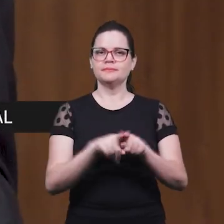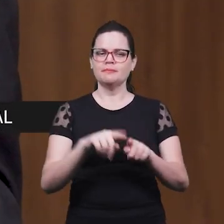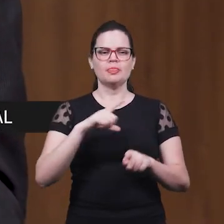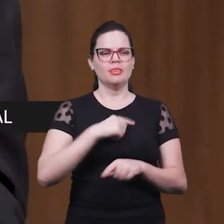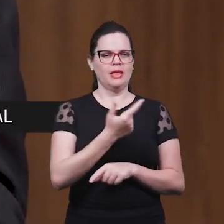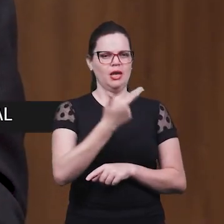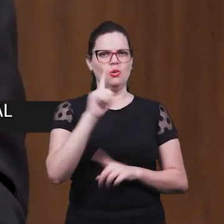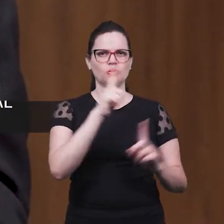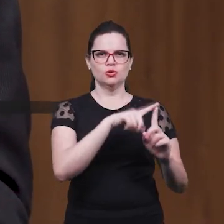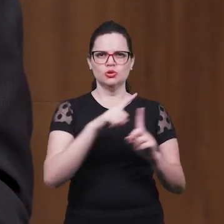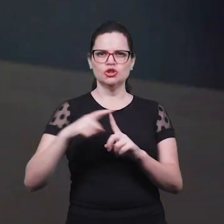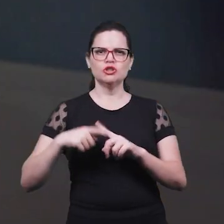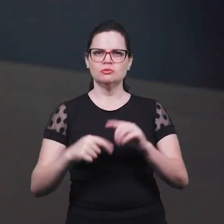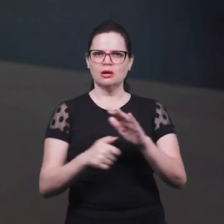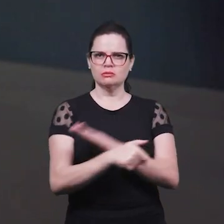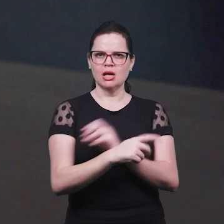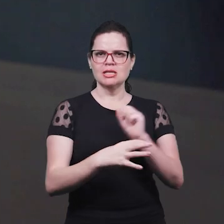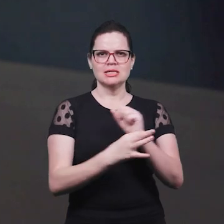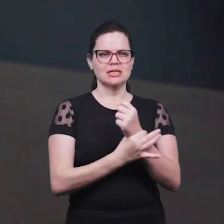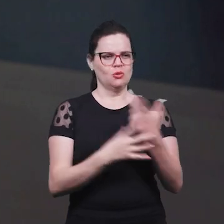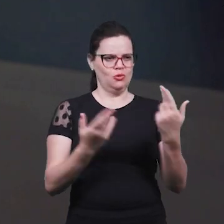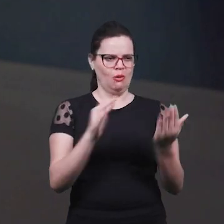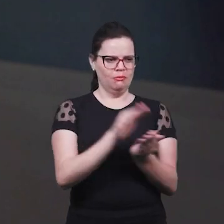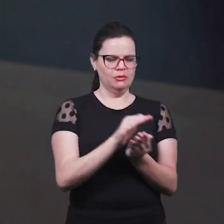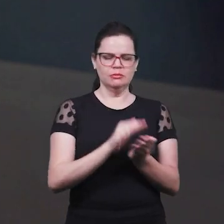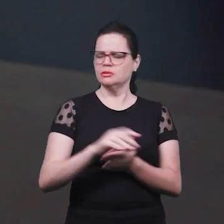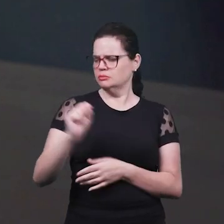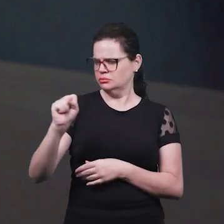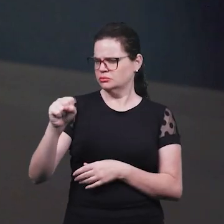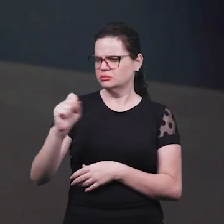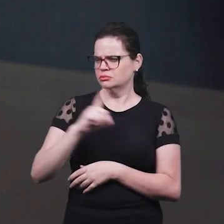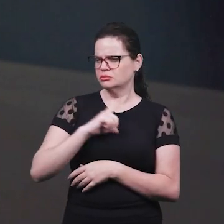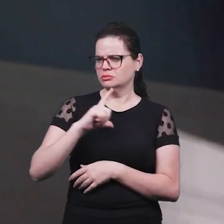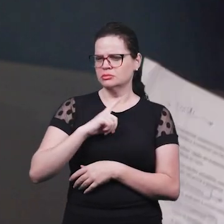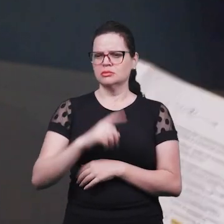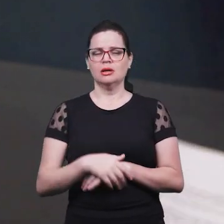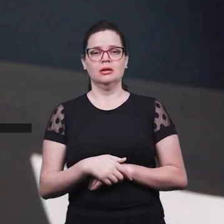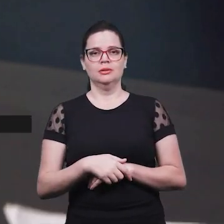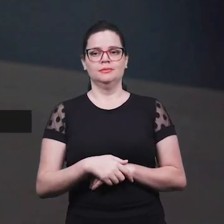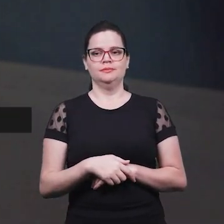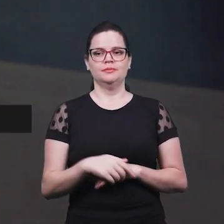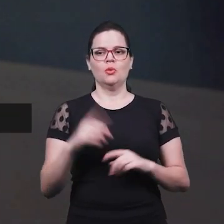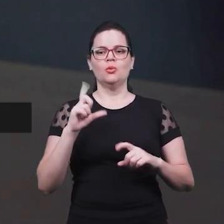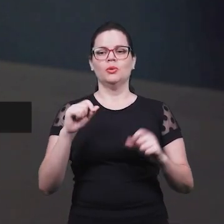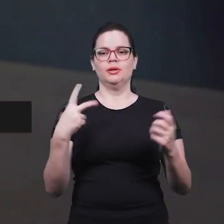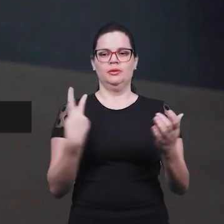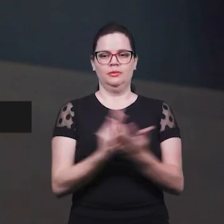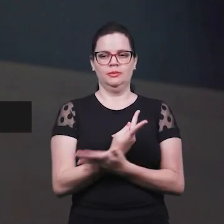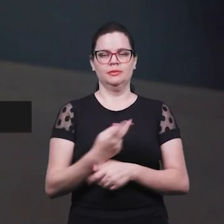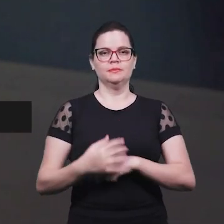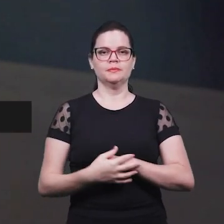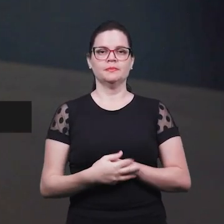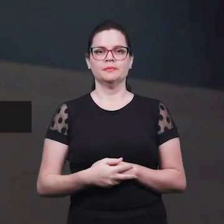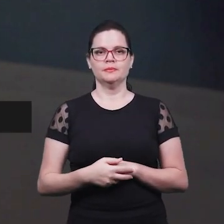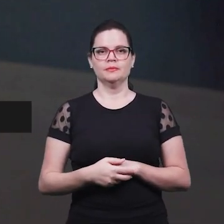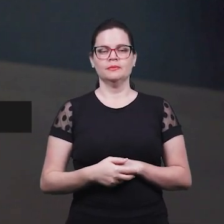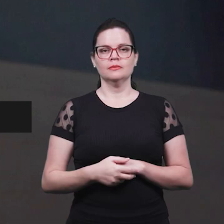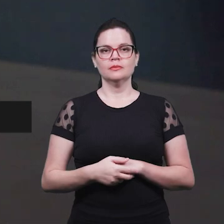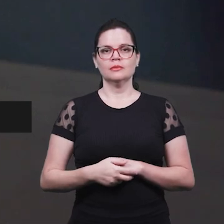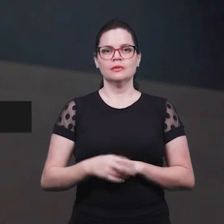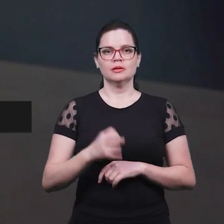tão quanto, não é isso? É isso mesmo. O que acontece? Essa conta, usando